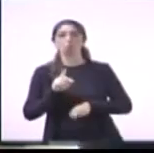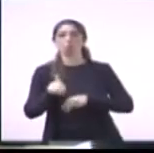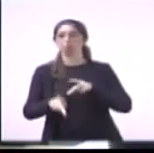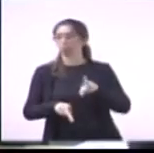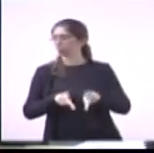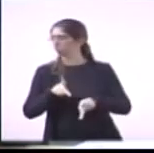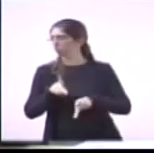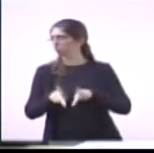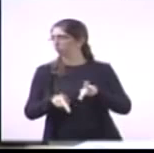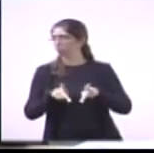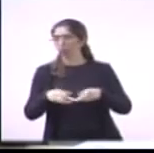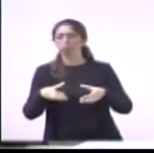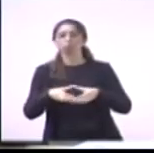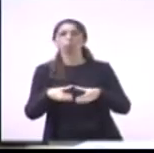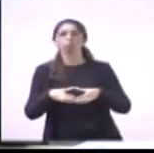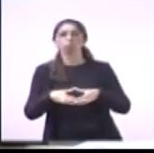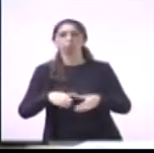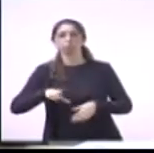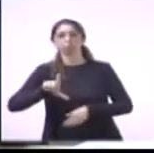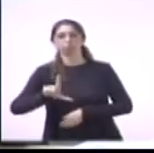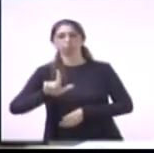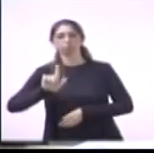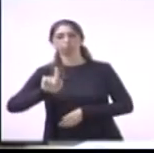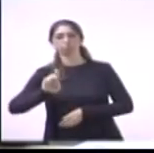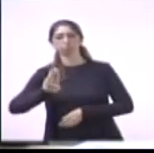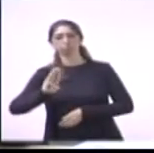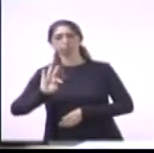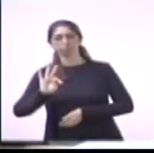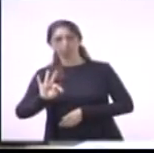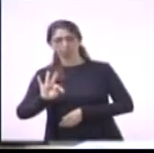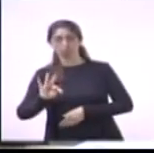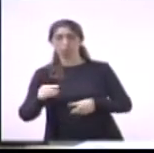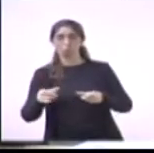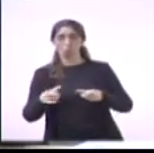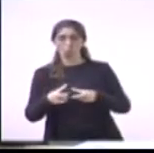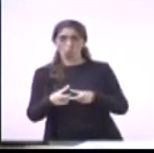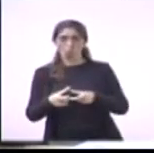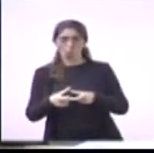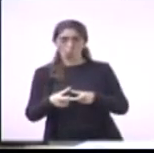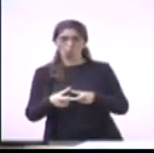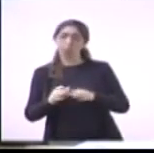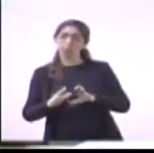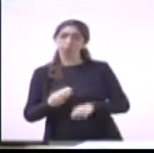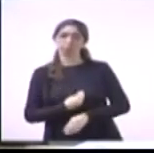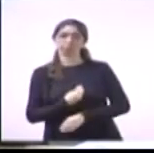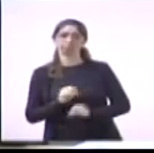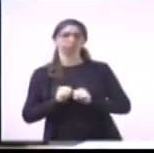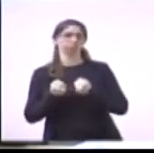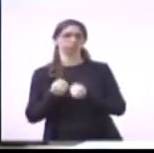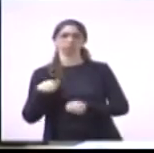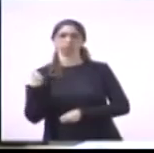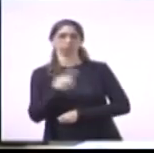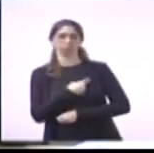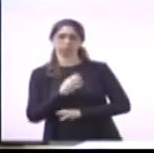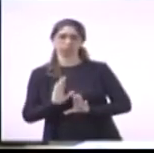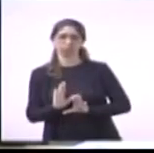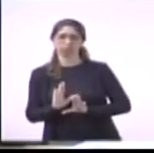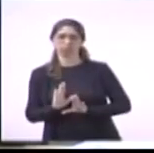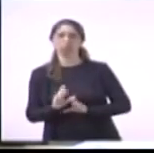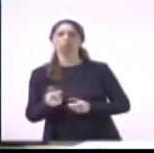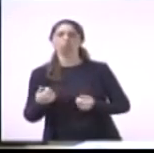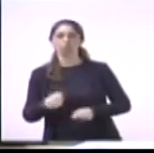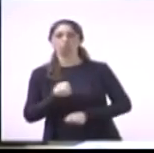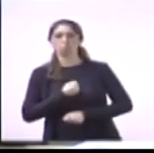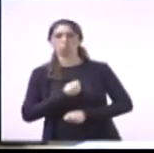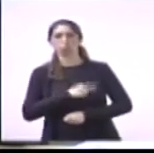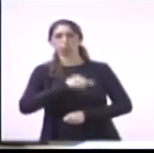LGBT, que, ainda que seja minoria, está presente no dia a dia da nossa sociedade. E existe